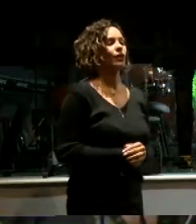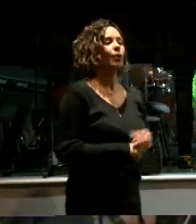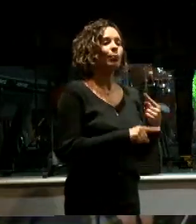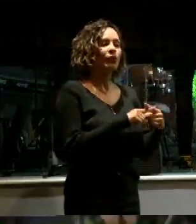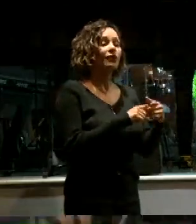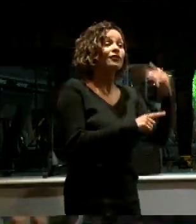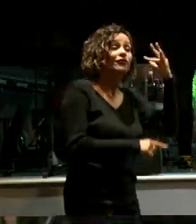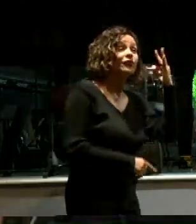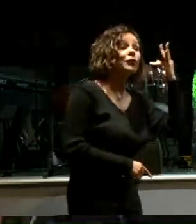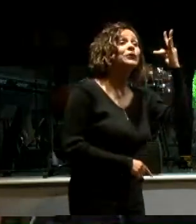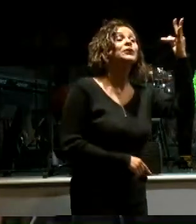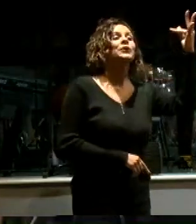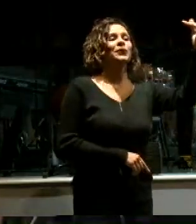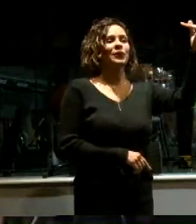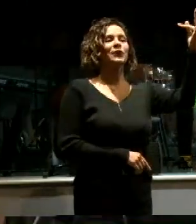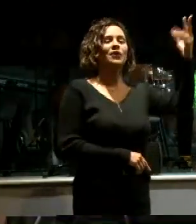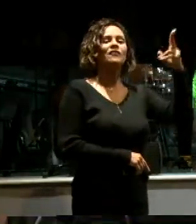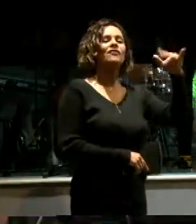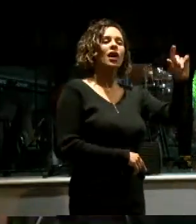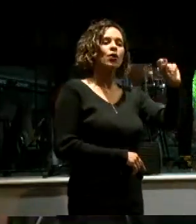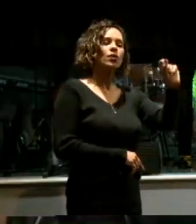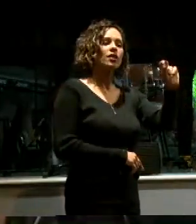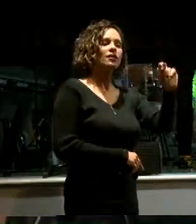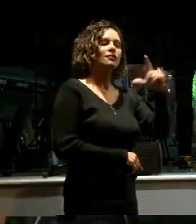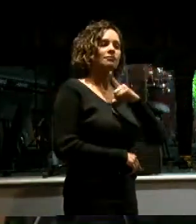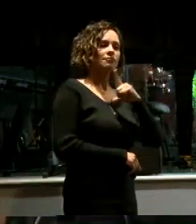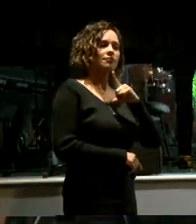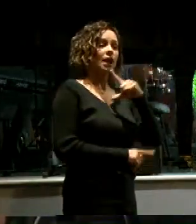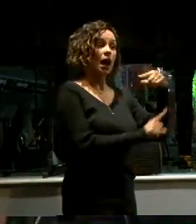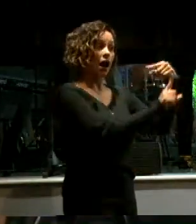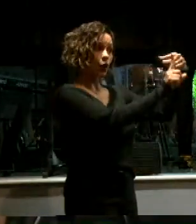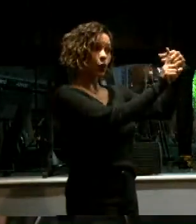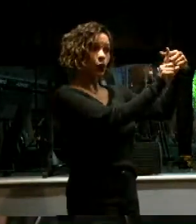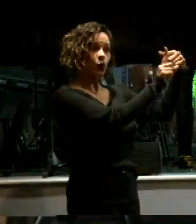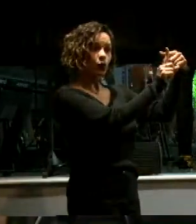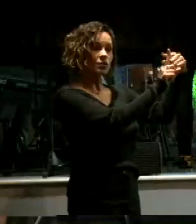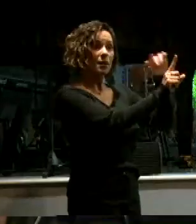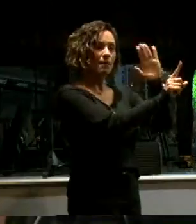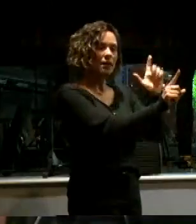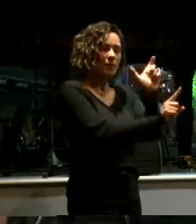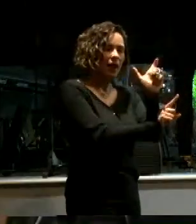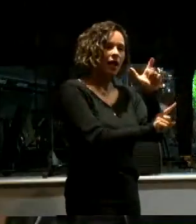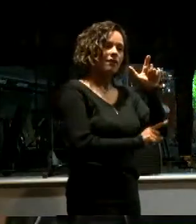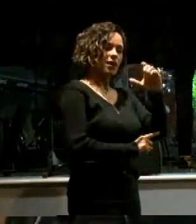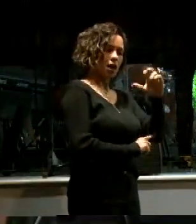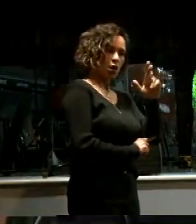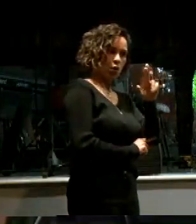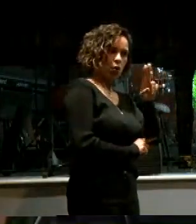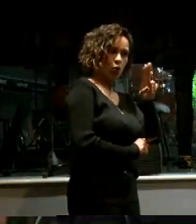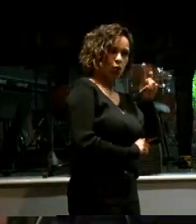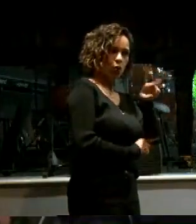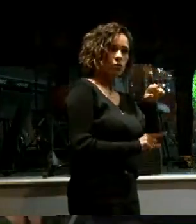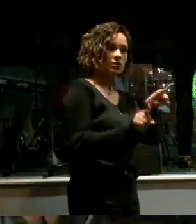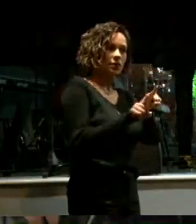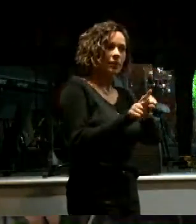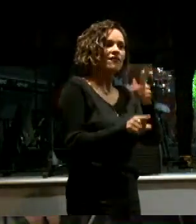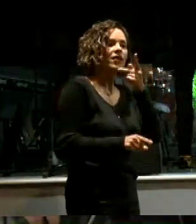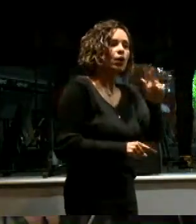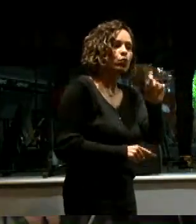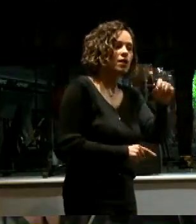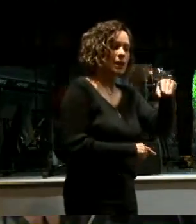madeiro, porque assim que a Bíblia chama de cruz, um madeiro que seria jogado nas águas amargas da nossa vida,